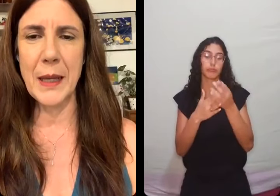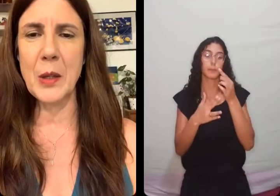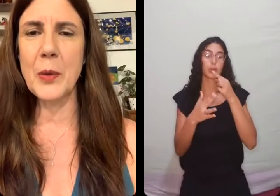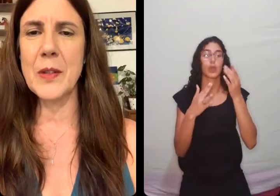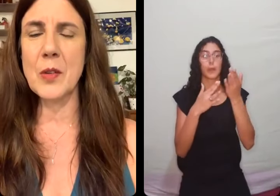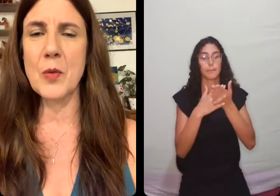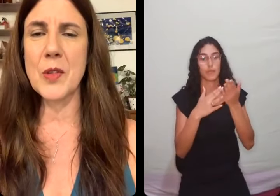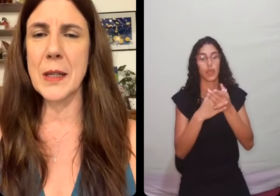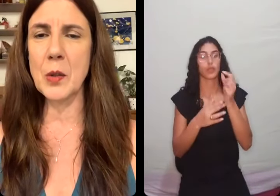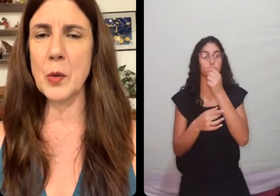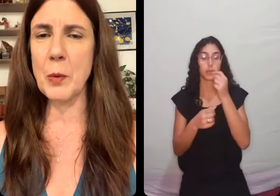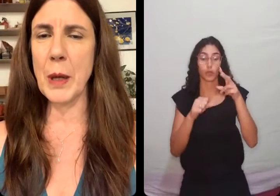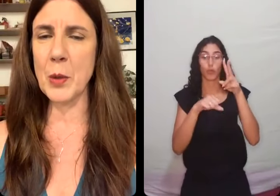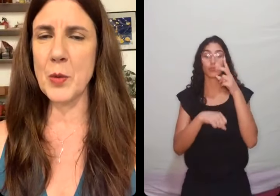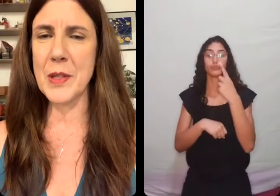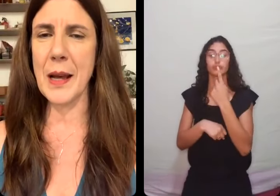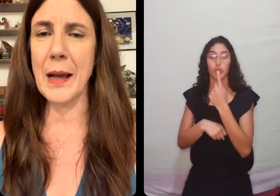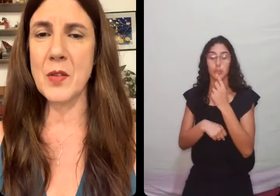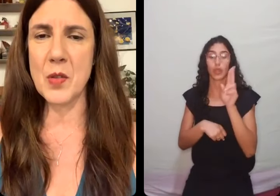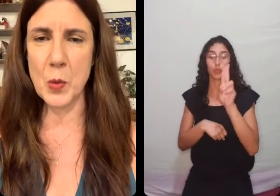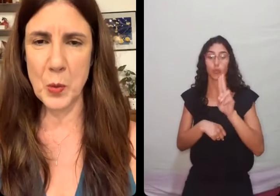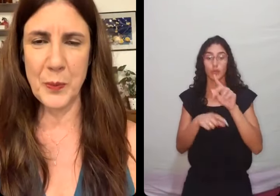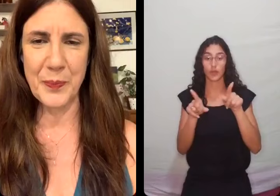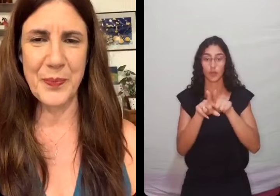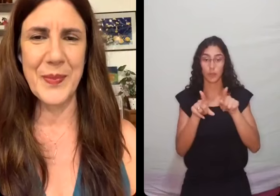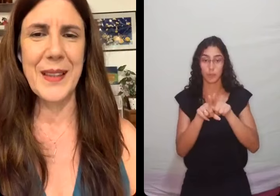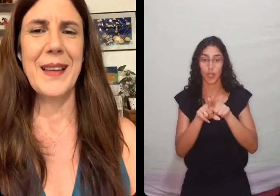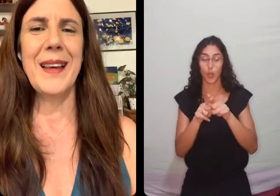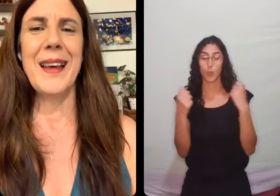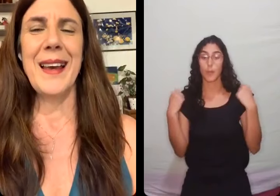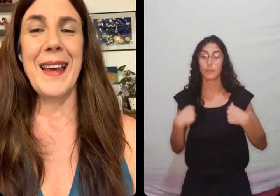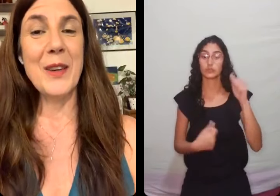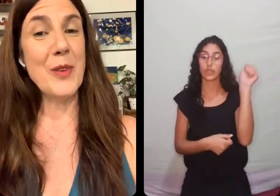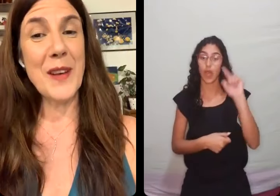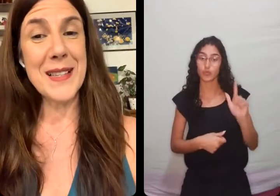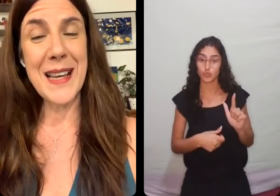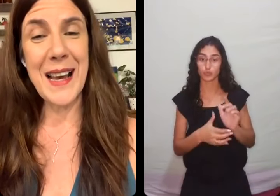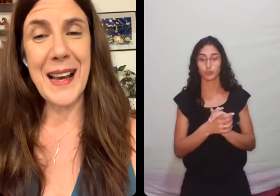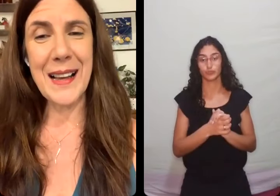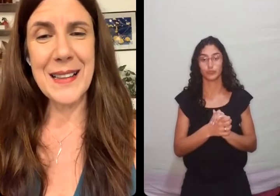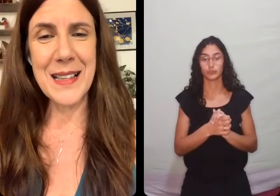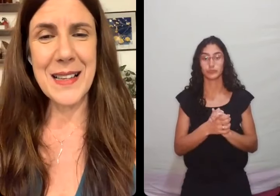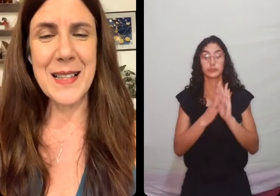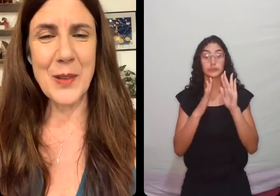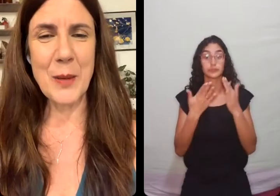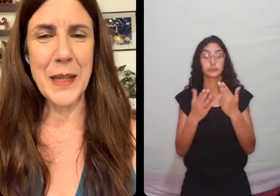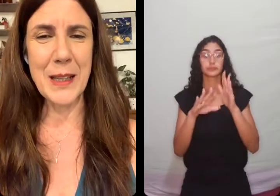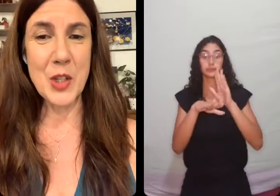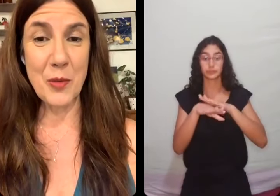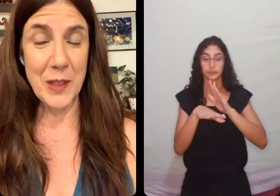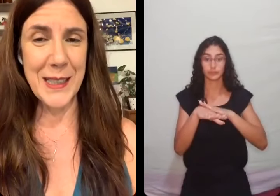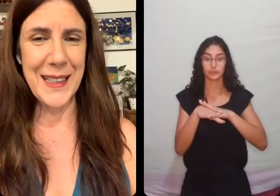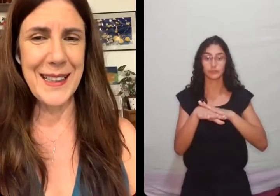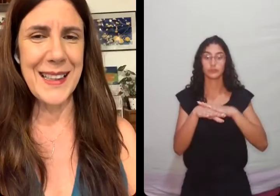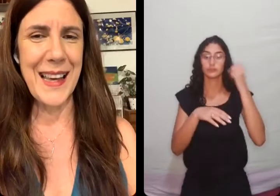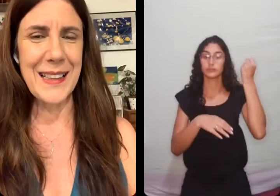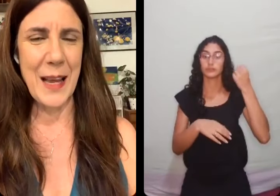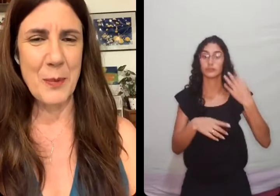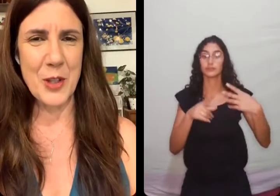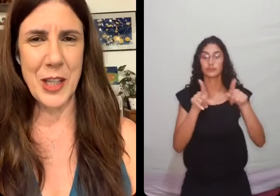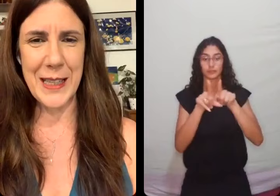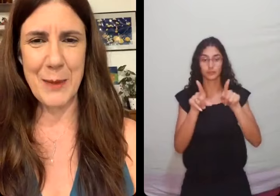vermelho. Estou usando uma blusa azul. Eu vou fazer a descrição também da Giovanna,